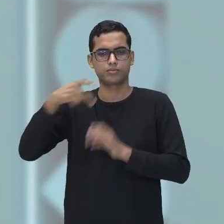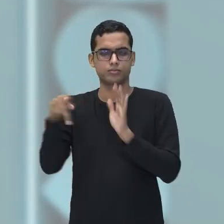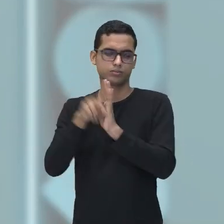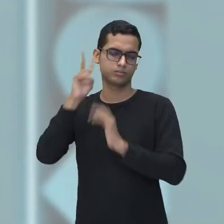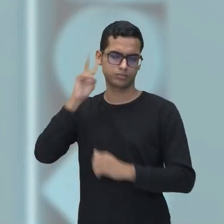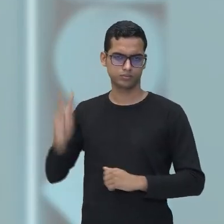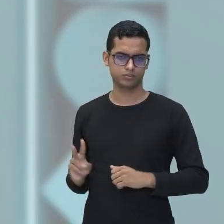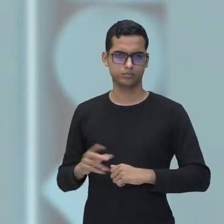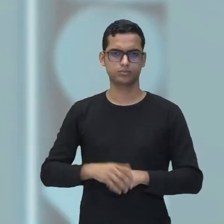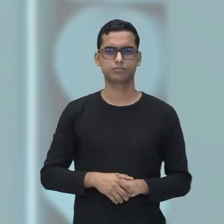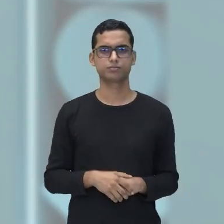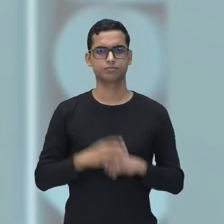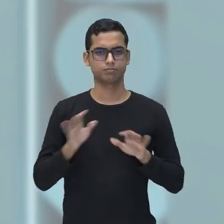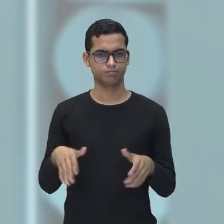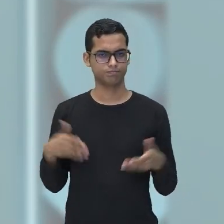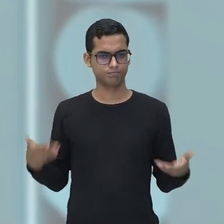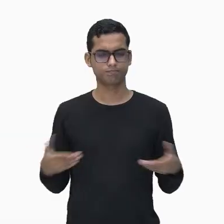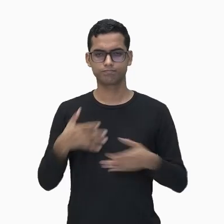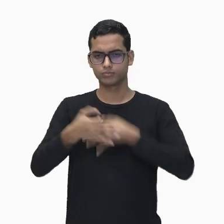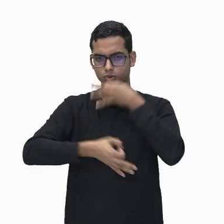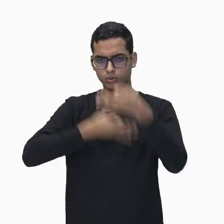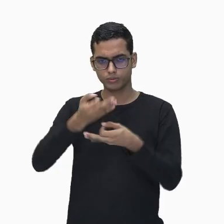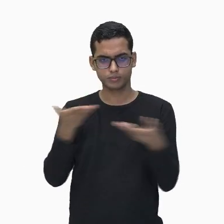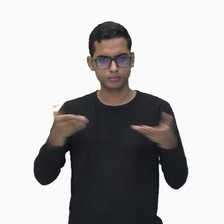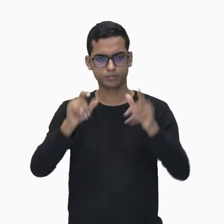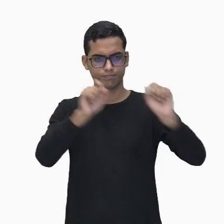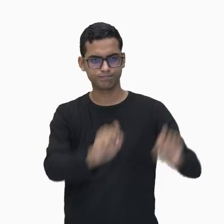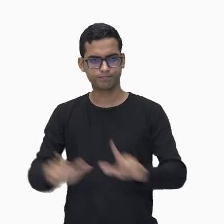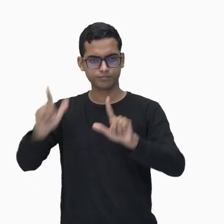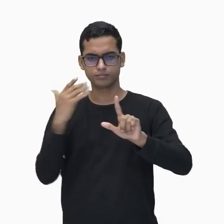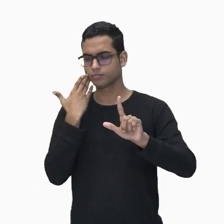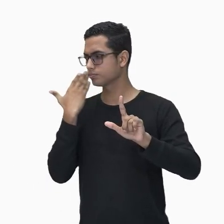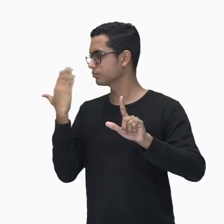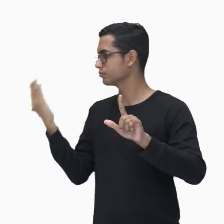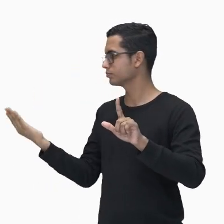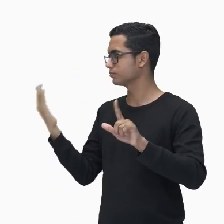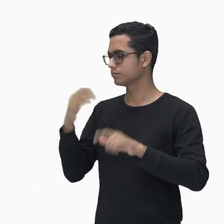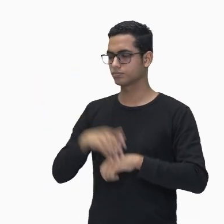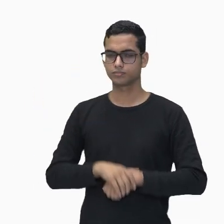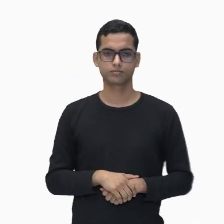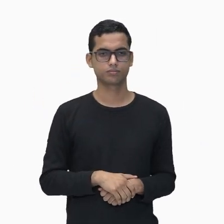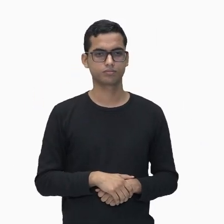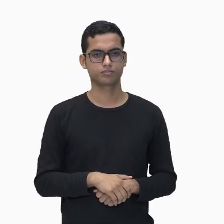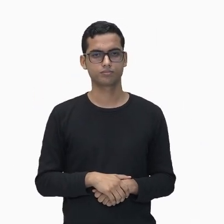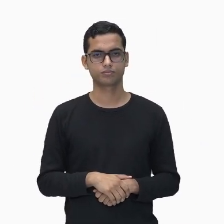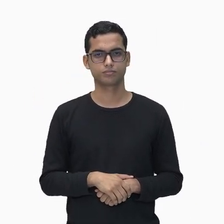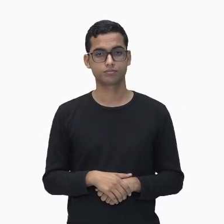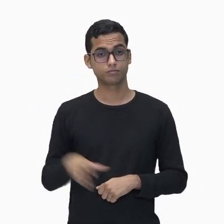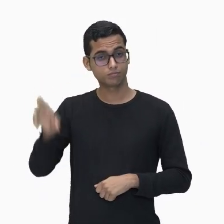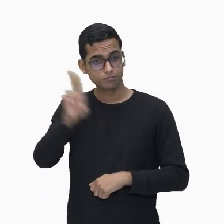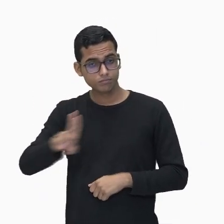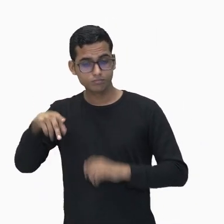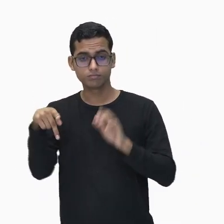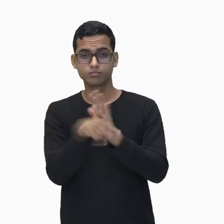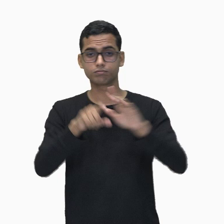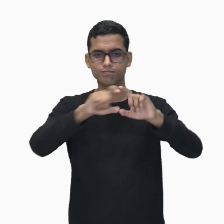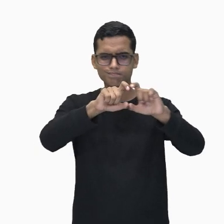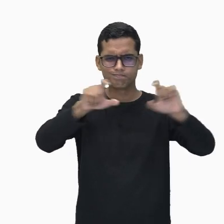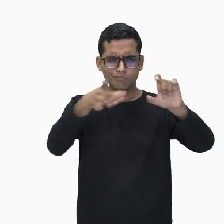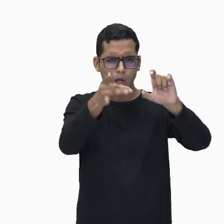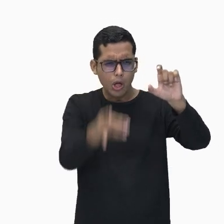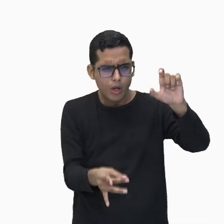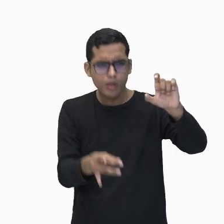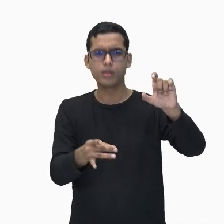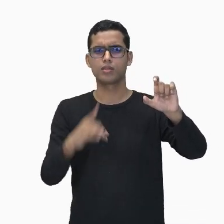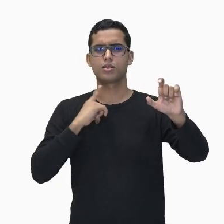né? E é justamente o nosso comentário na cartela, que vamos avançar. Utiliza-se de parágrafos extensos formados